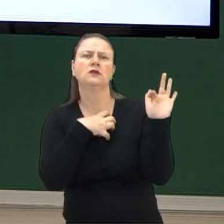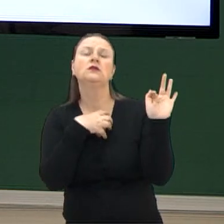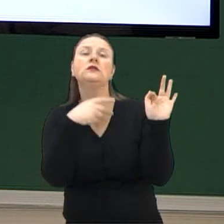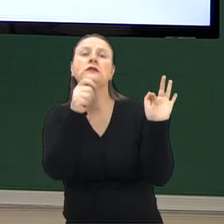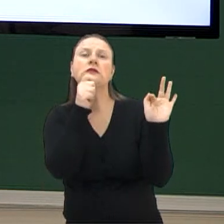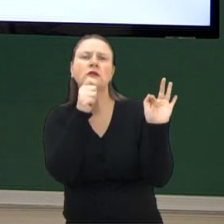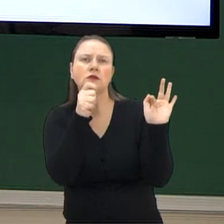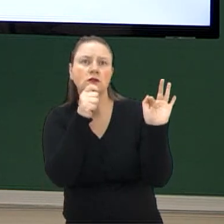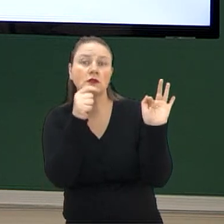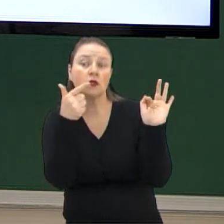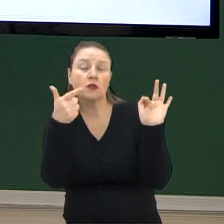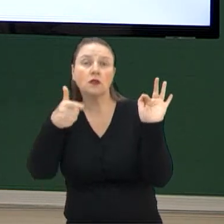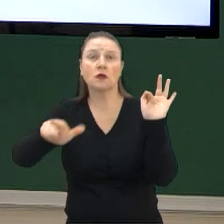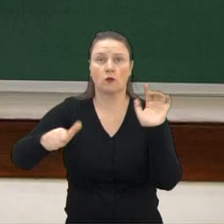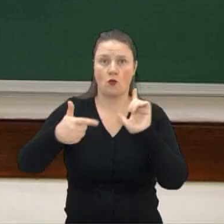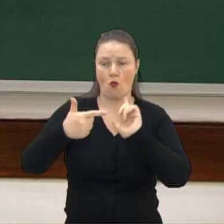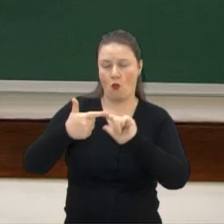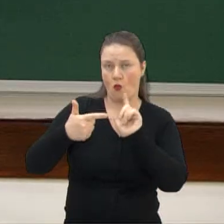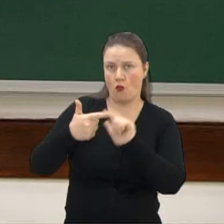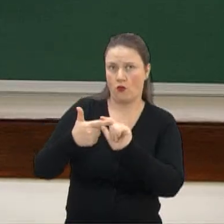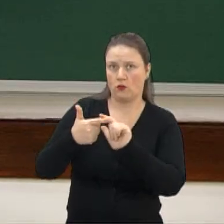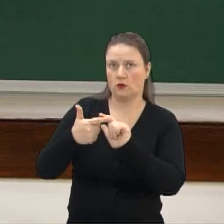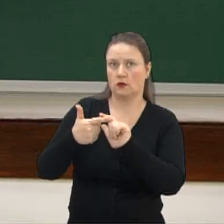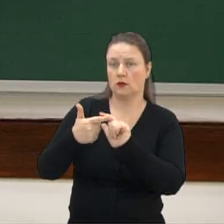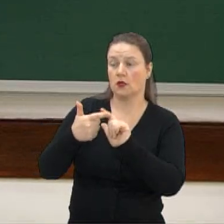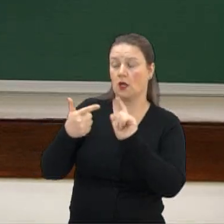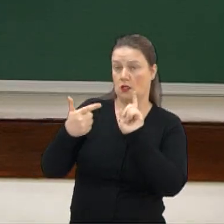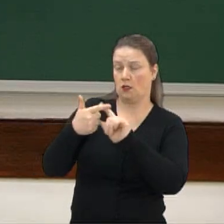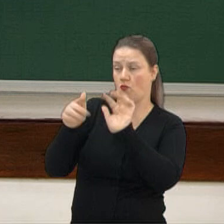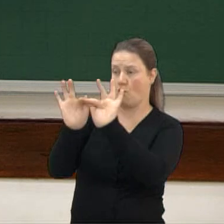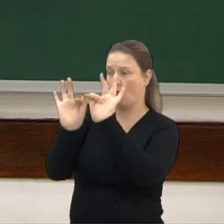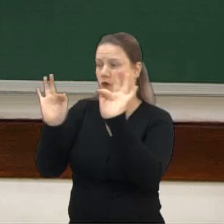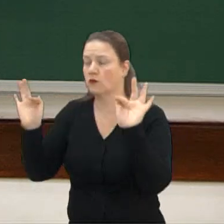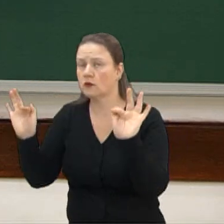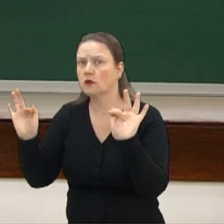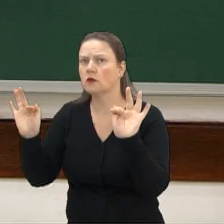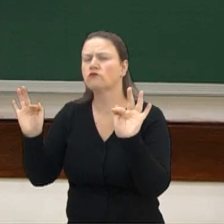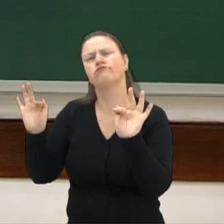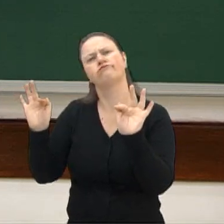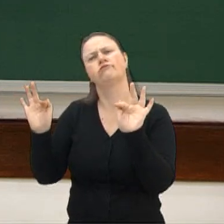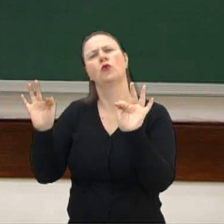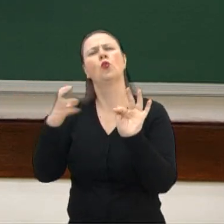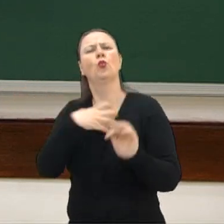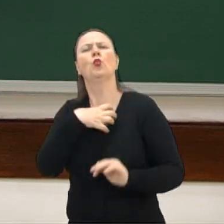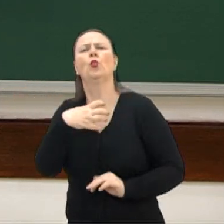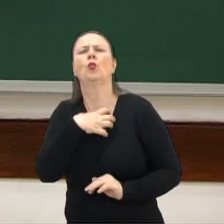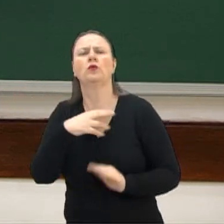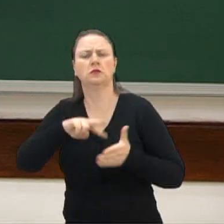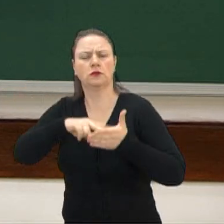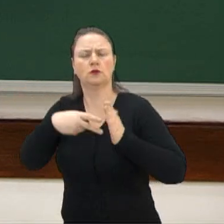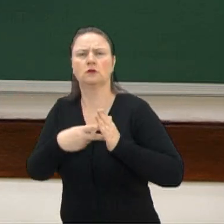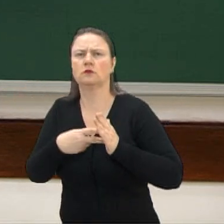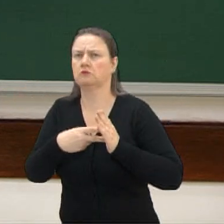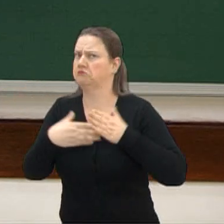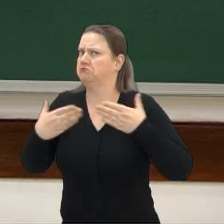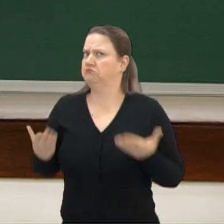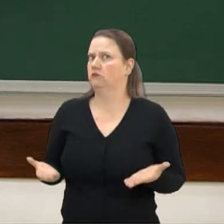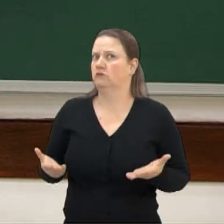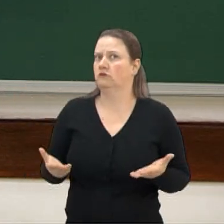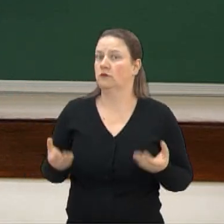ainda. Depois, eu vou analisar a minha segunda oração e dizer que sentido ela produz. E eu